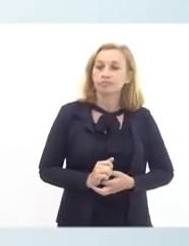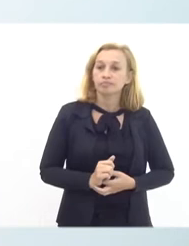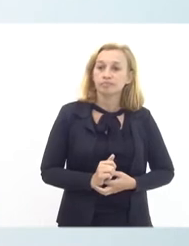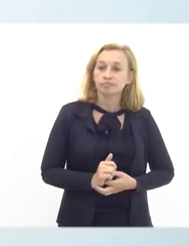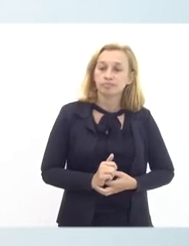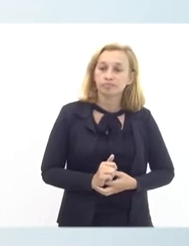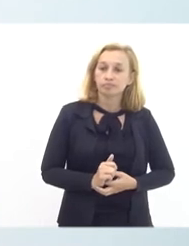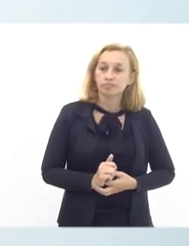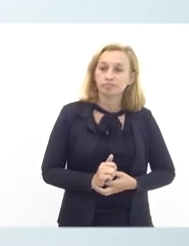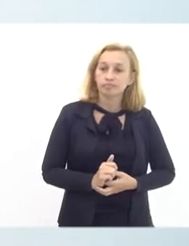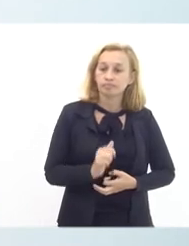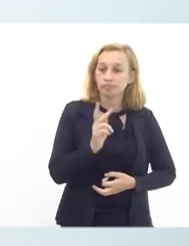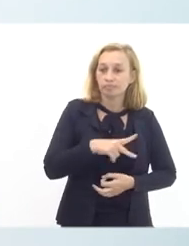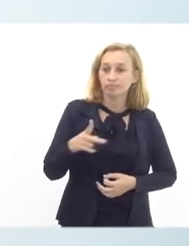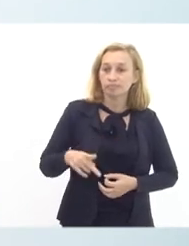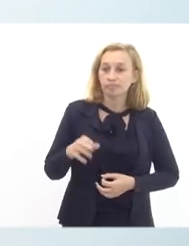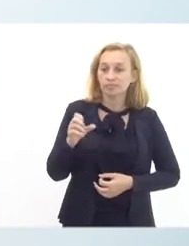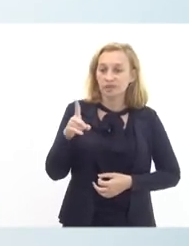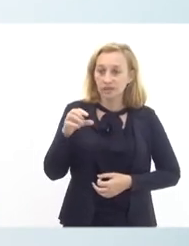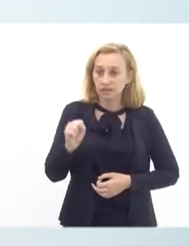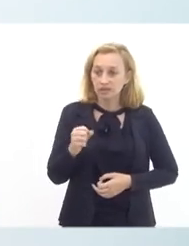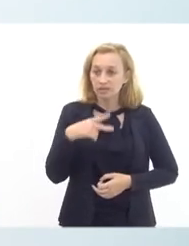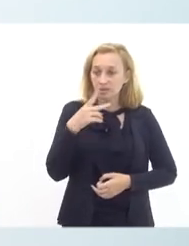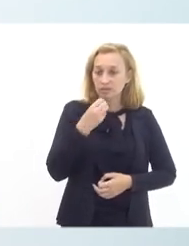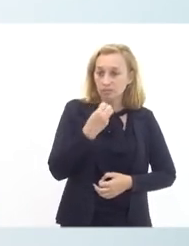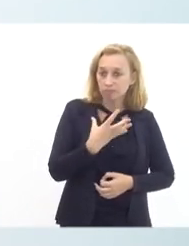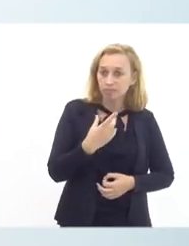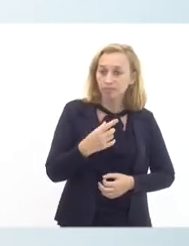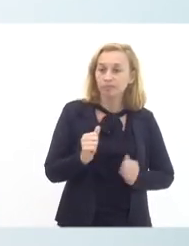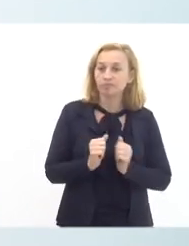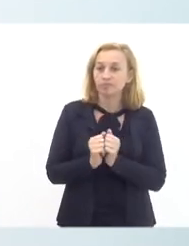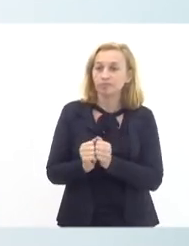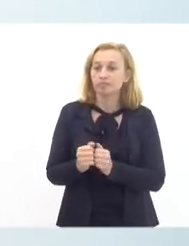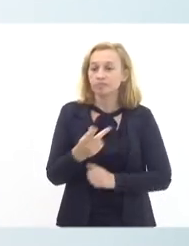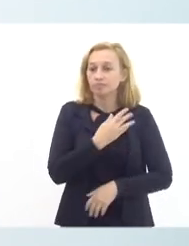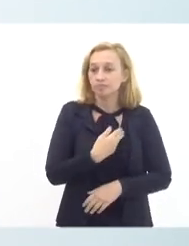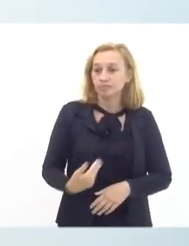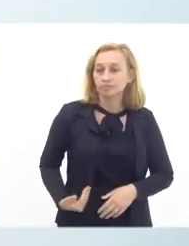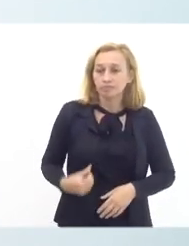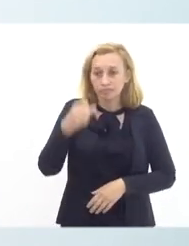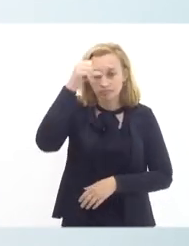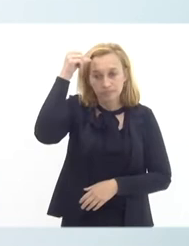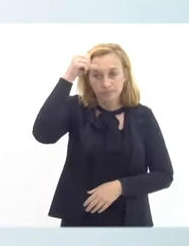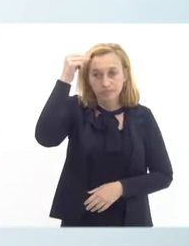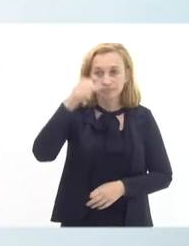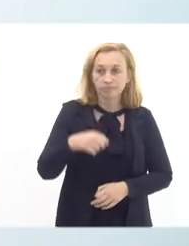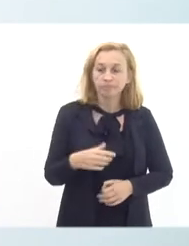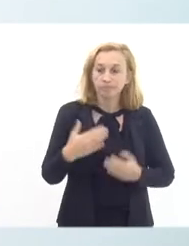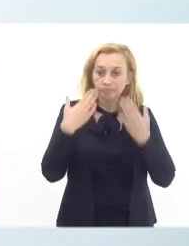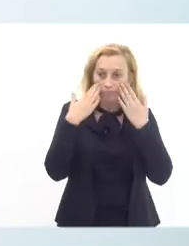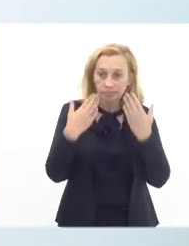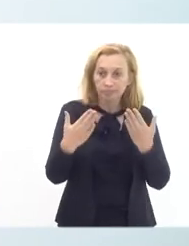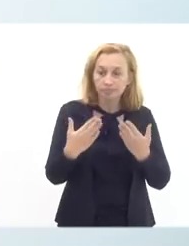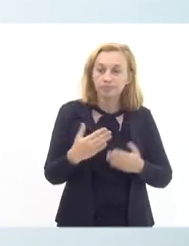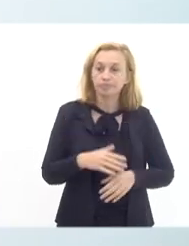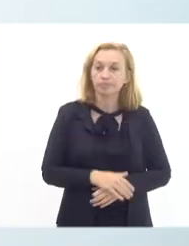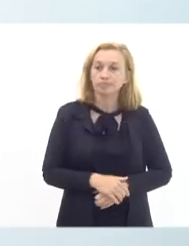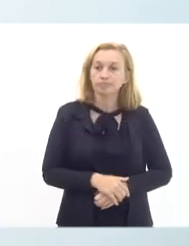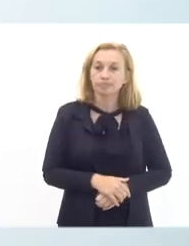Como a professora Cleise falou muito bem, eu estive com o nosso governador Cláudio Castro. E aí, quando eu apresentei para